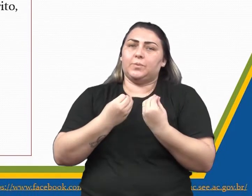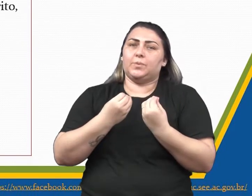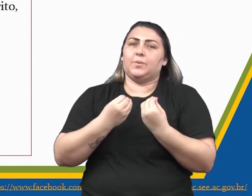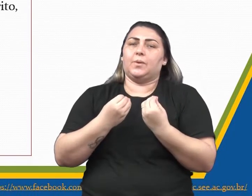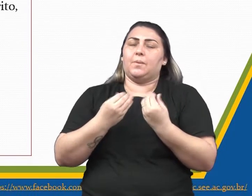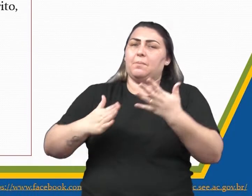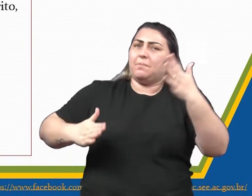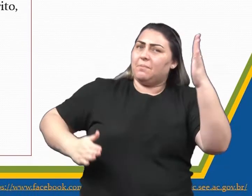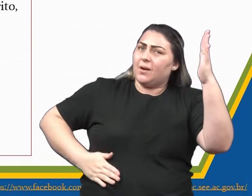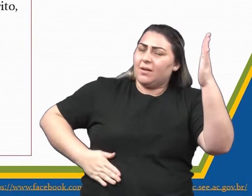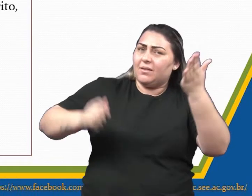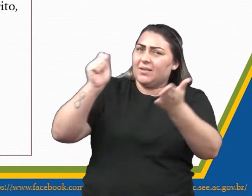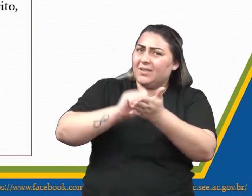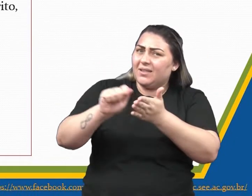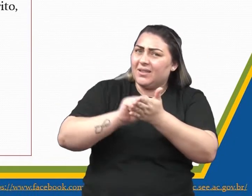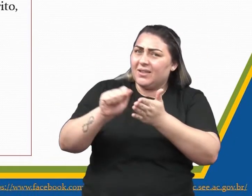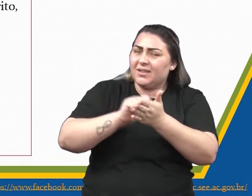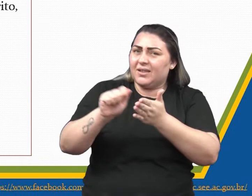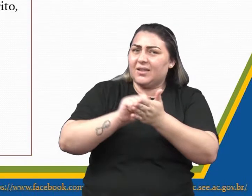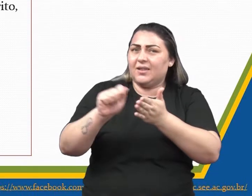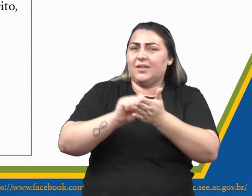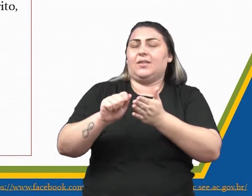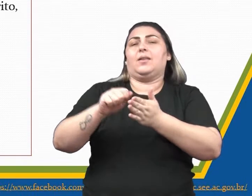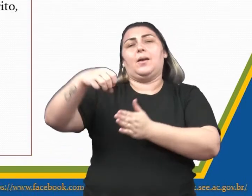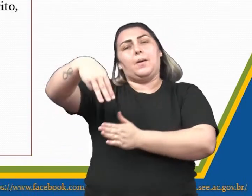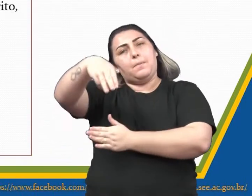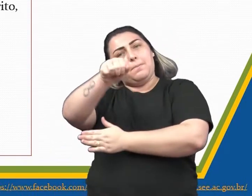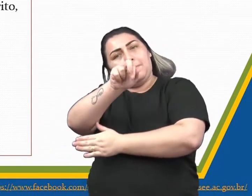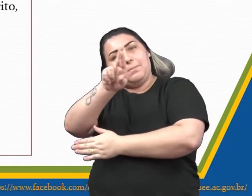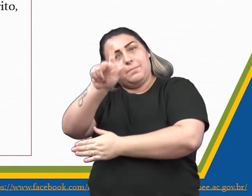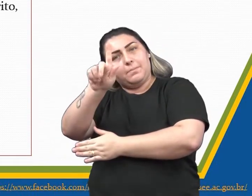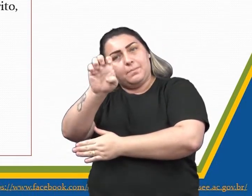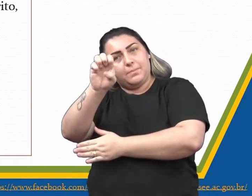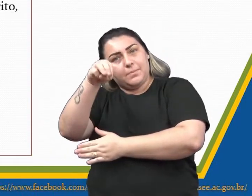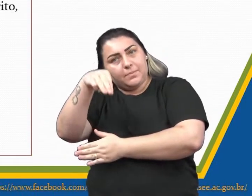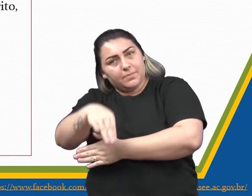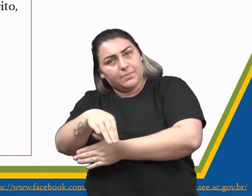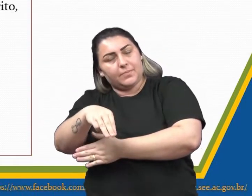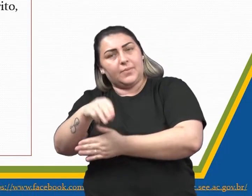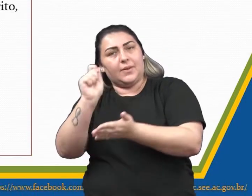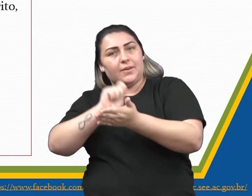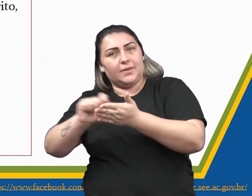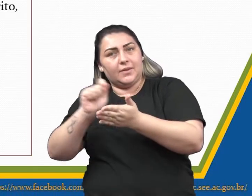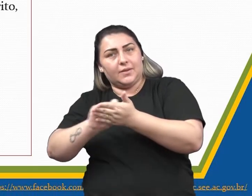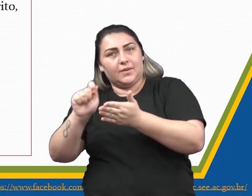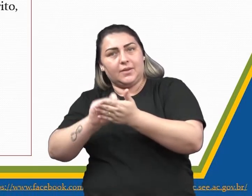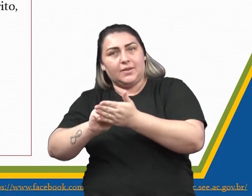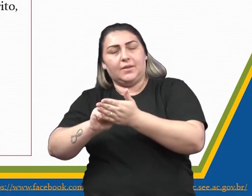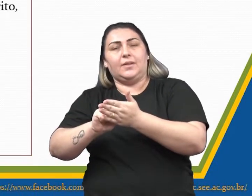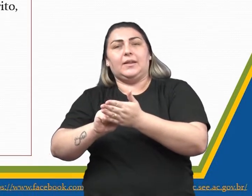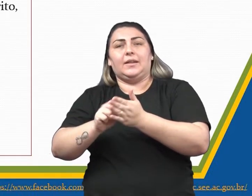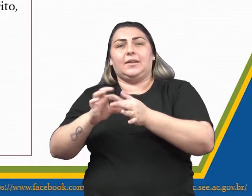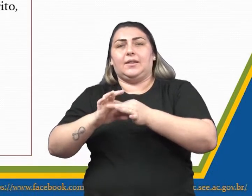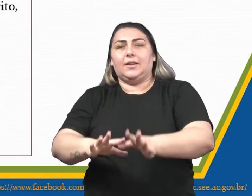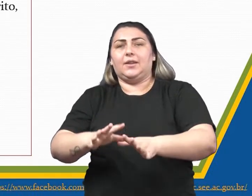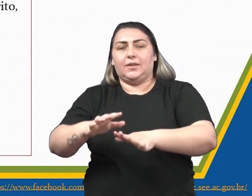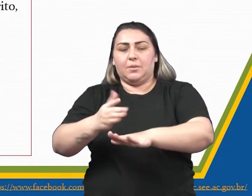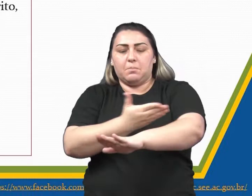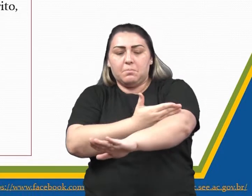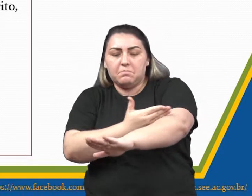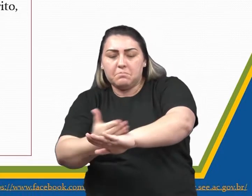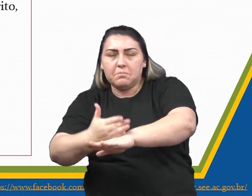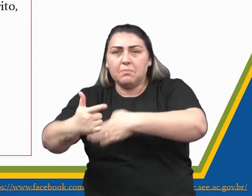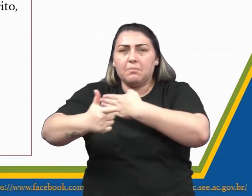Marginal é quem escreve à margem, de Paulo Leminski. Marginal é quem escreve à margem, deixando branco a